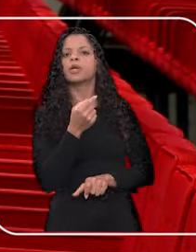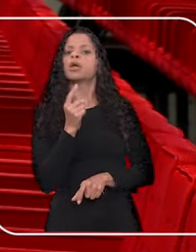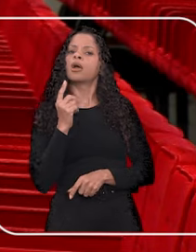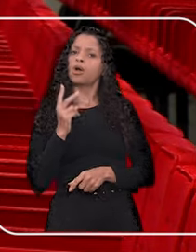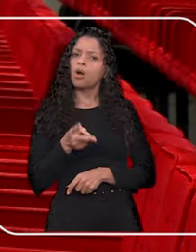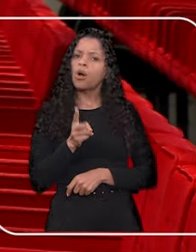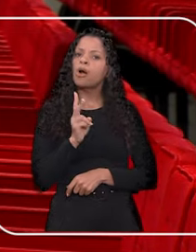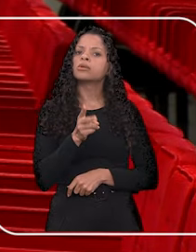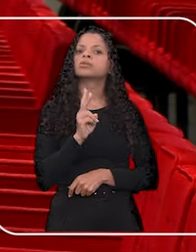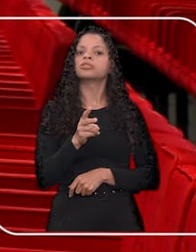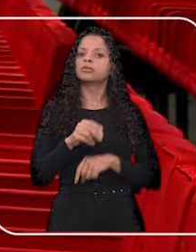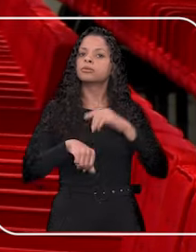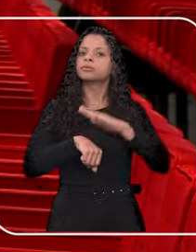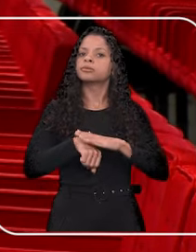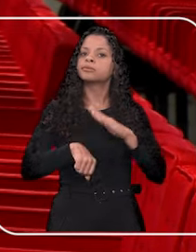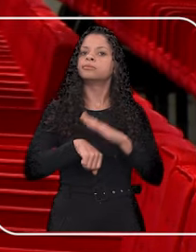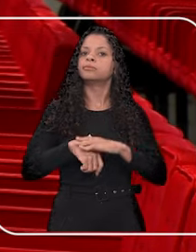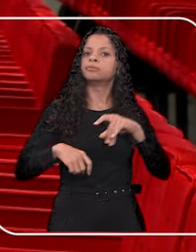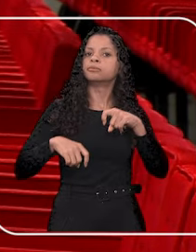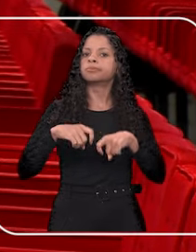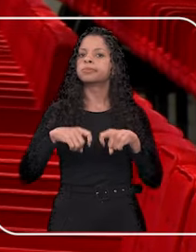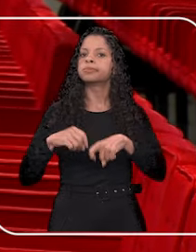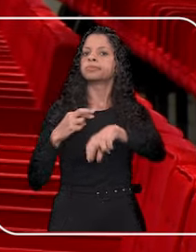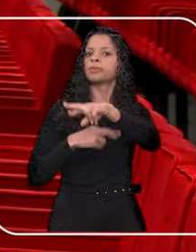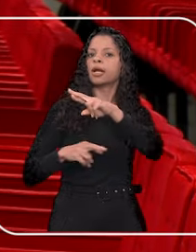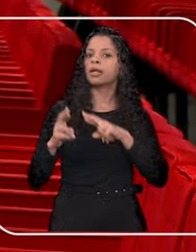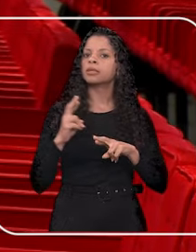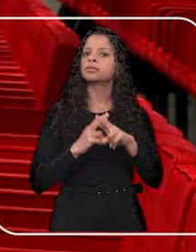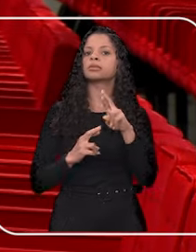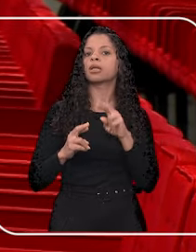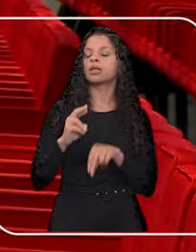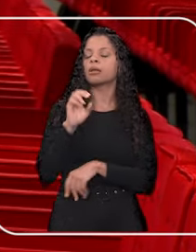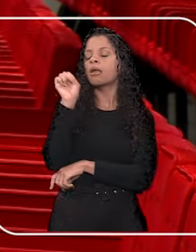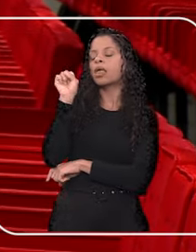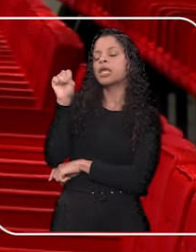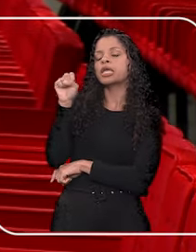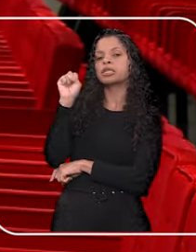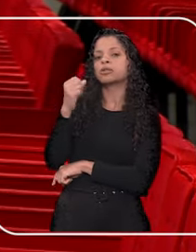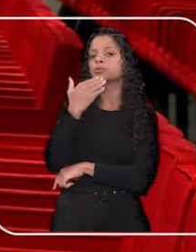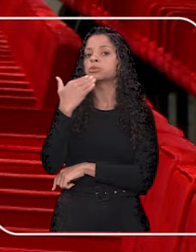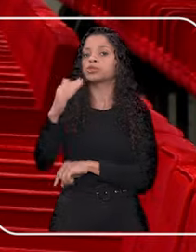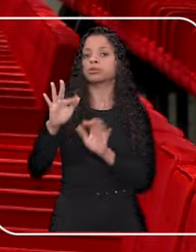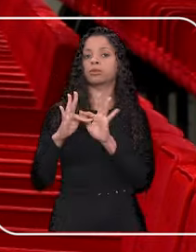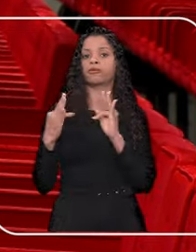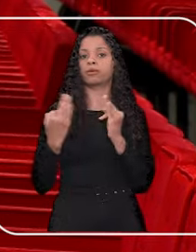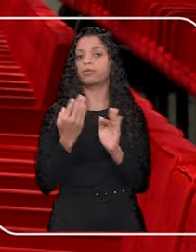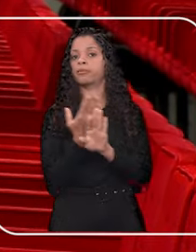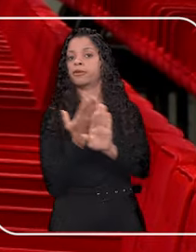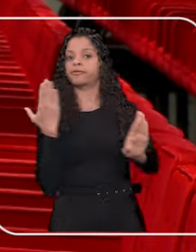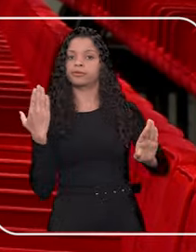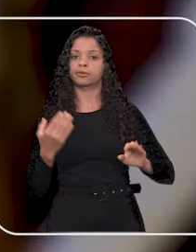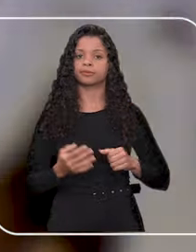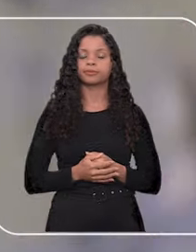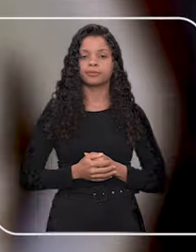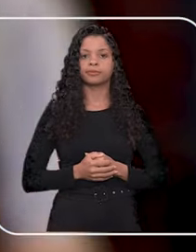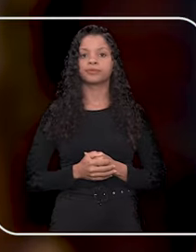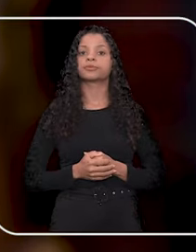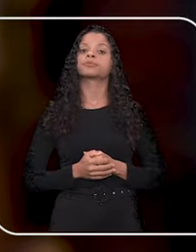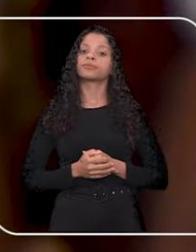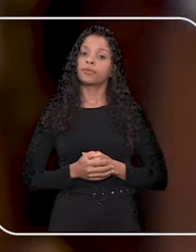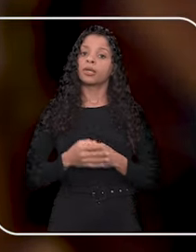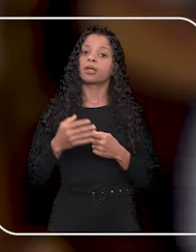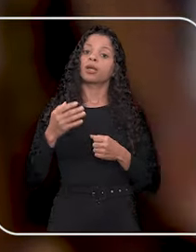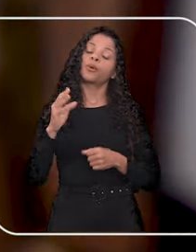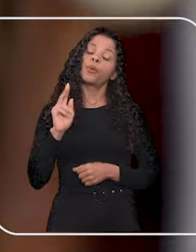seguiu praticando as ações de forma deliberada ignorando as advertências para se afastar da vítima no abes